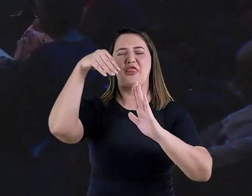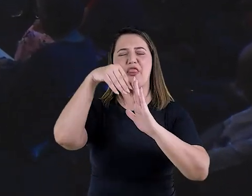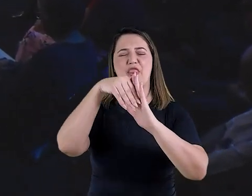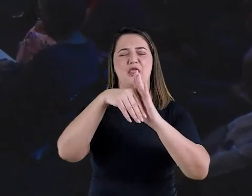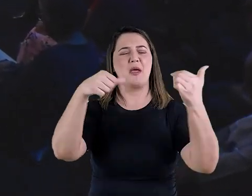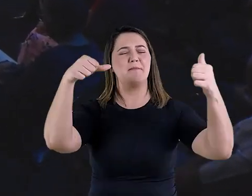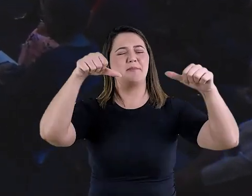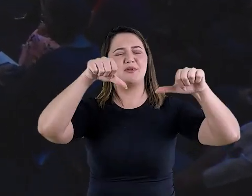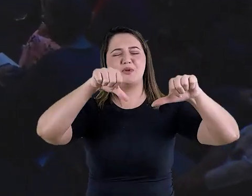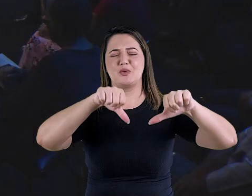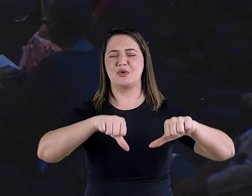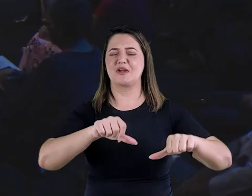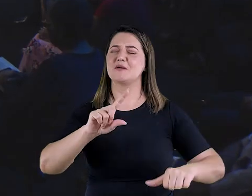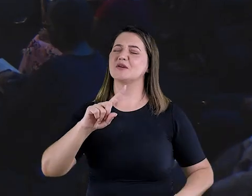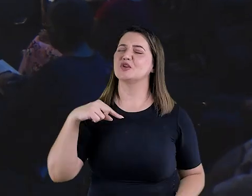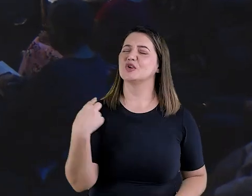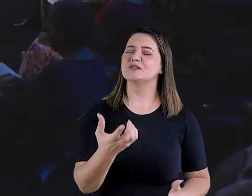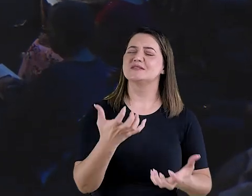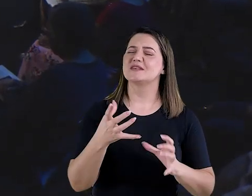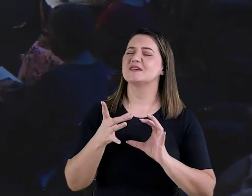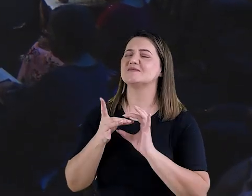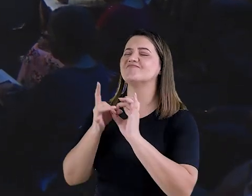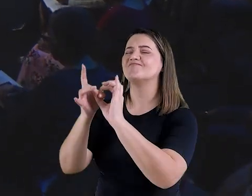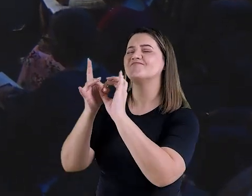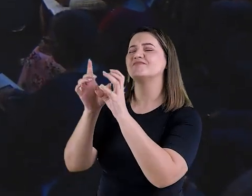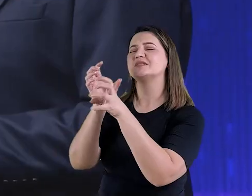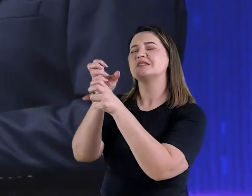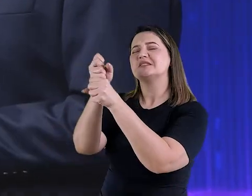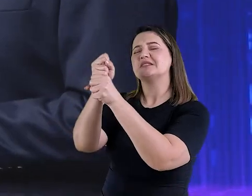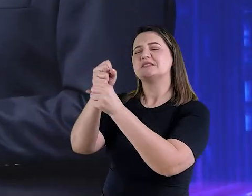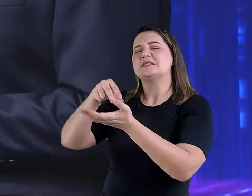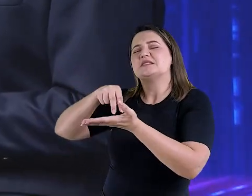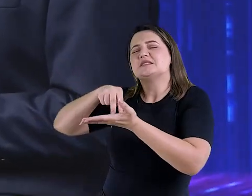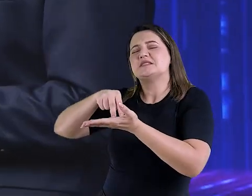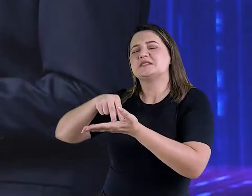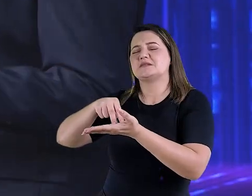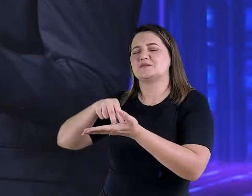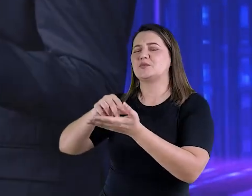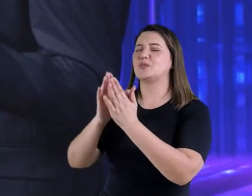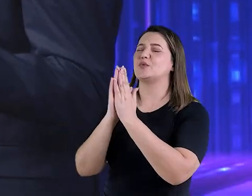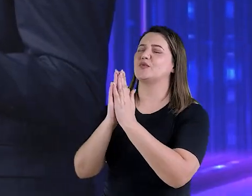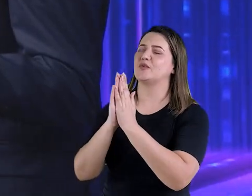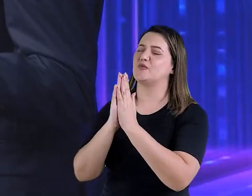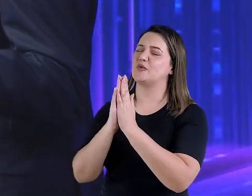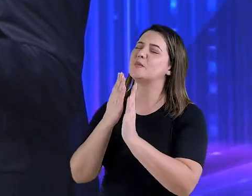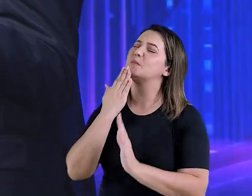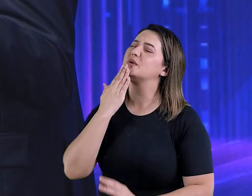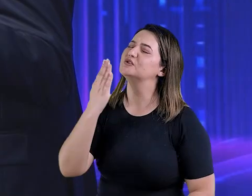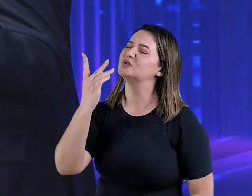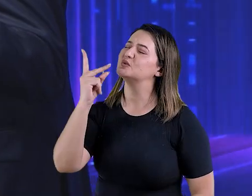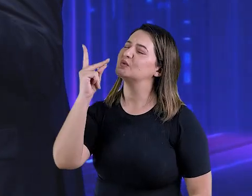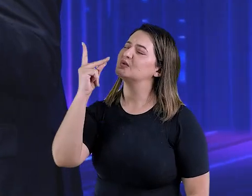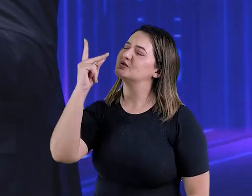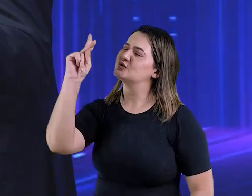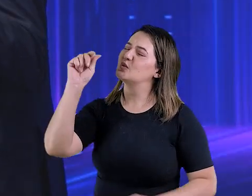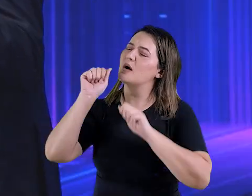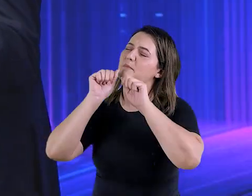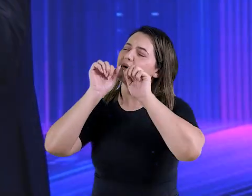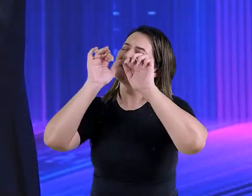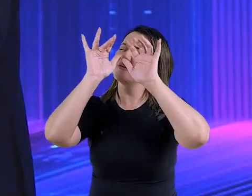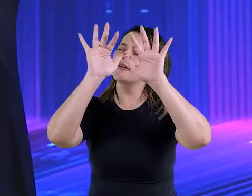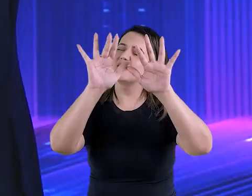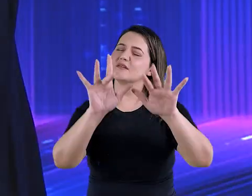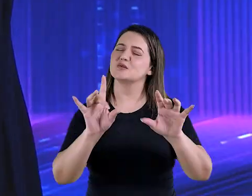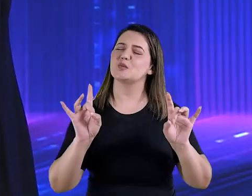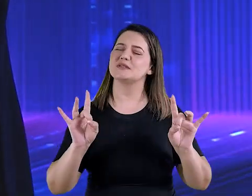mais difícil, mas queremos estar seguros nas tuas mãos. Por isso, Pai, eu quero lhe pedir nesse momento que o Senhor estenda uma bênção